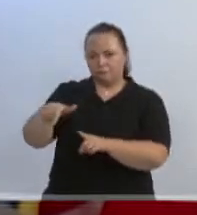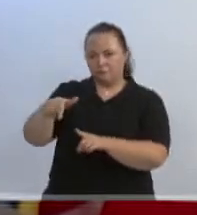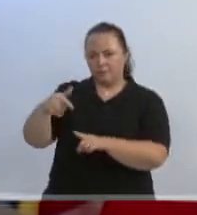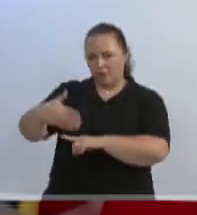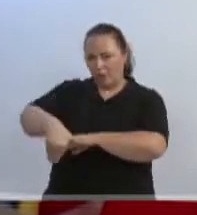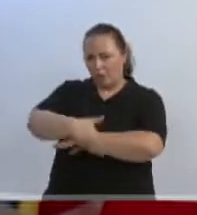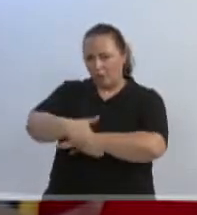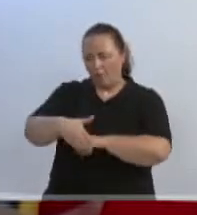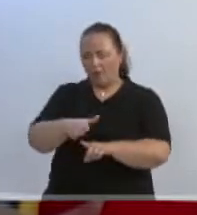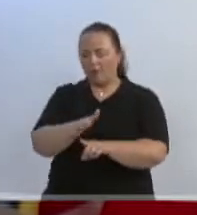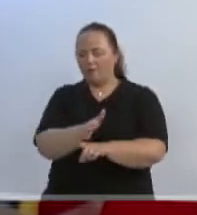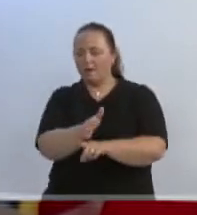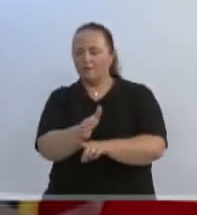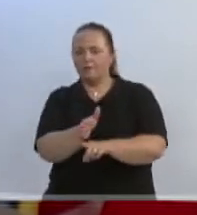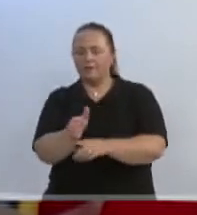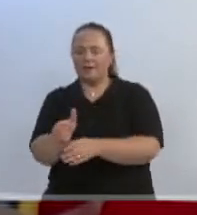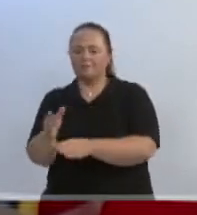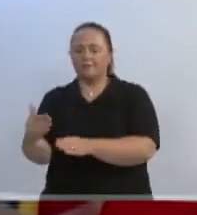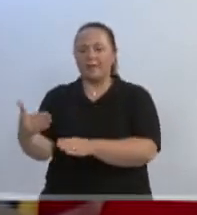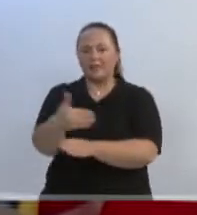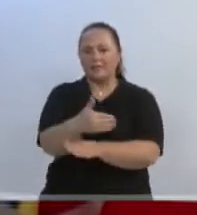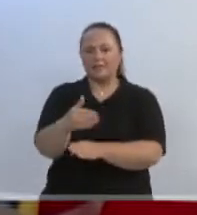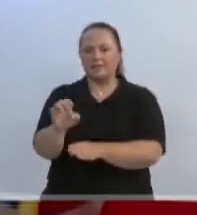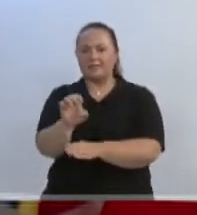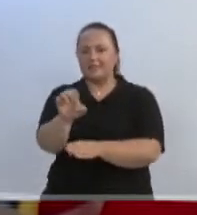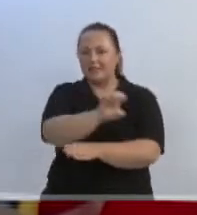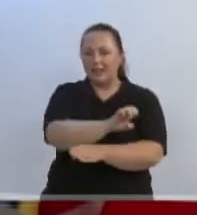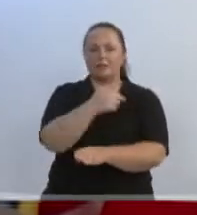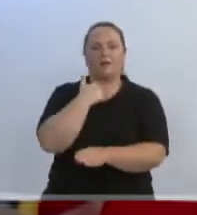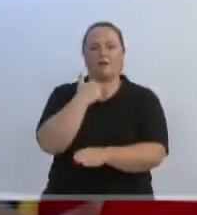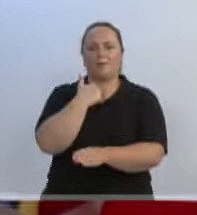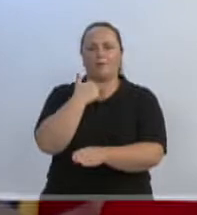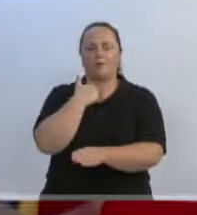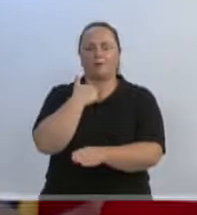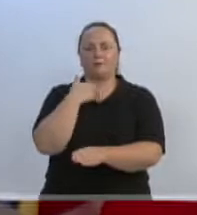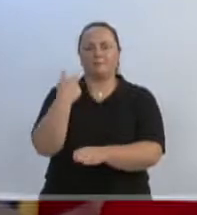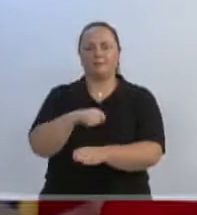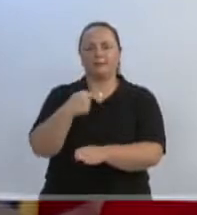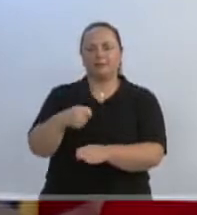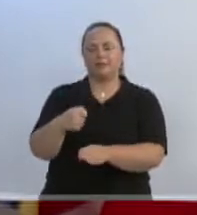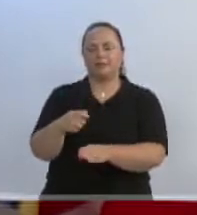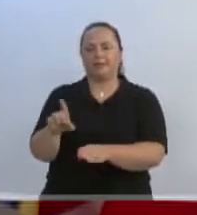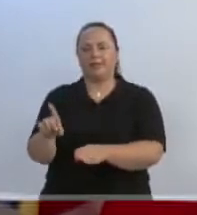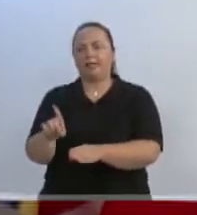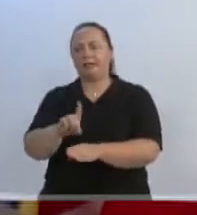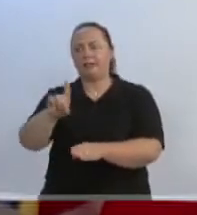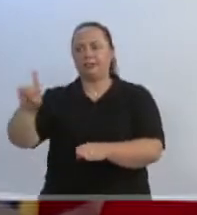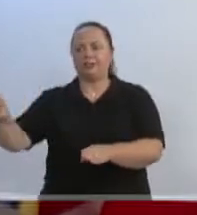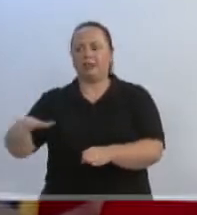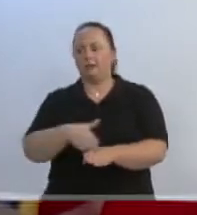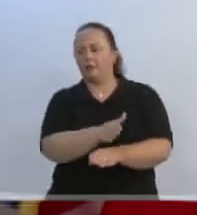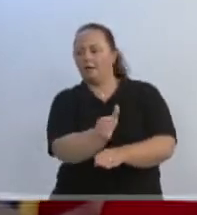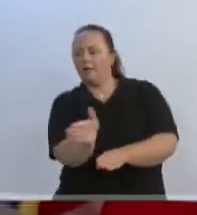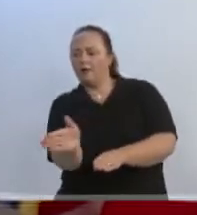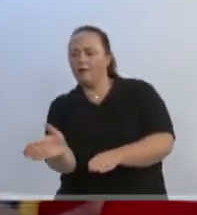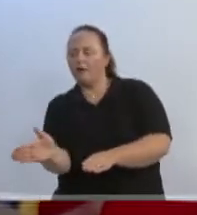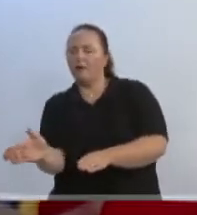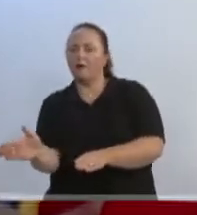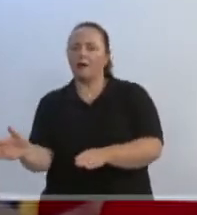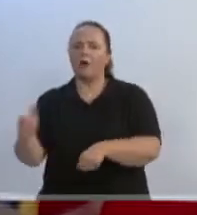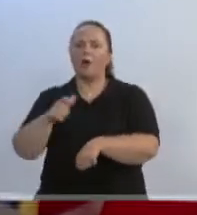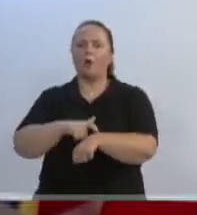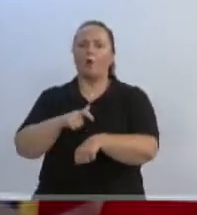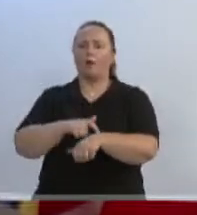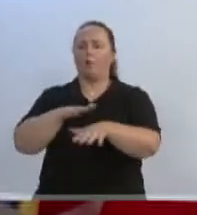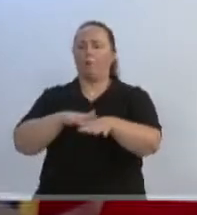podem ir direto à esquerda eles terão hoje eles têm que a direita lá na rua o deck no horário de